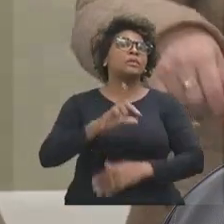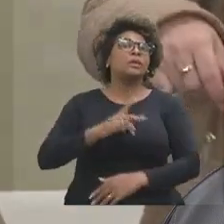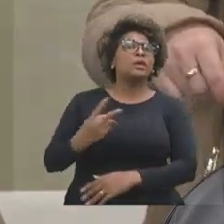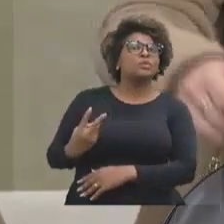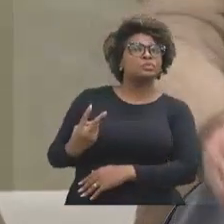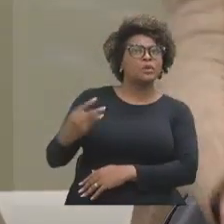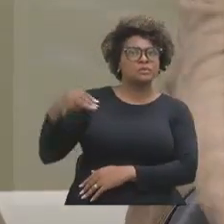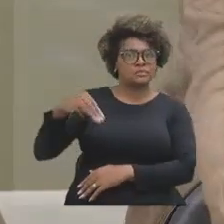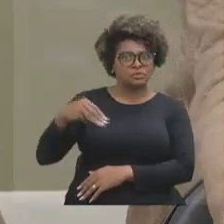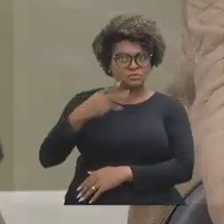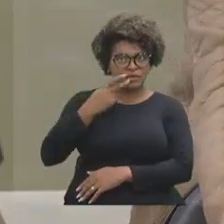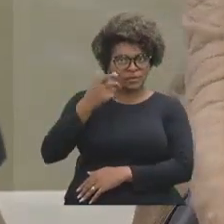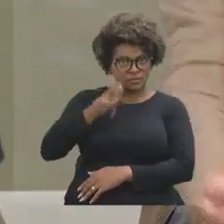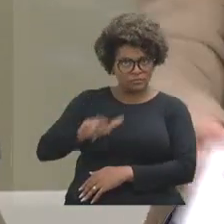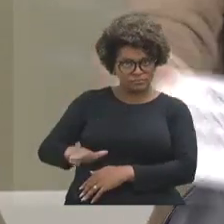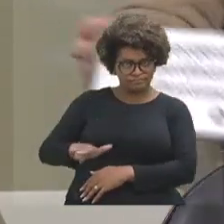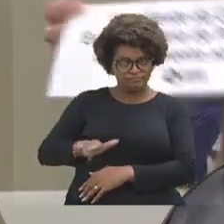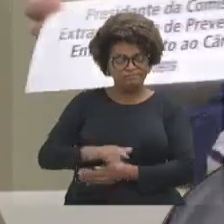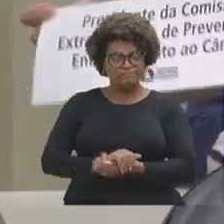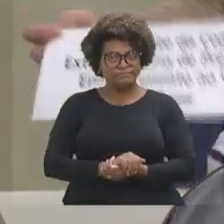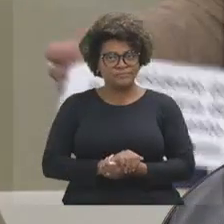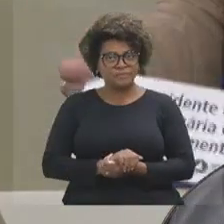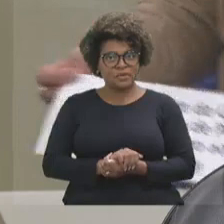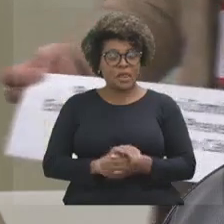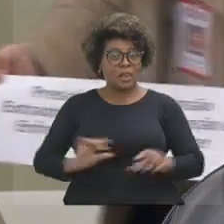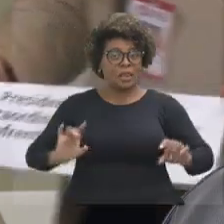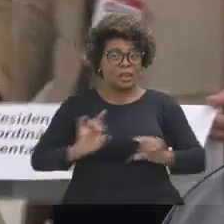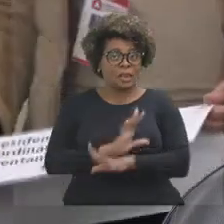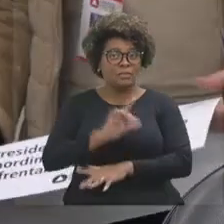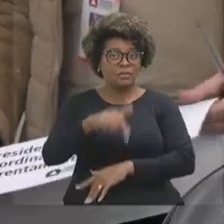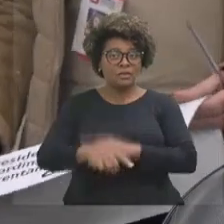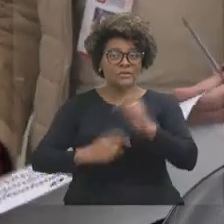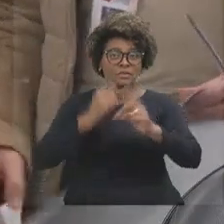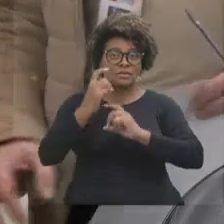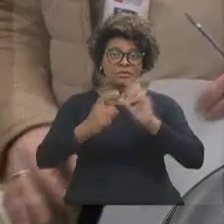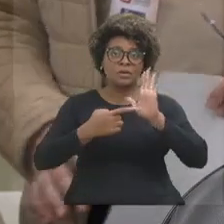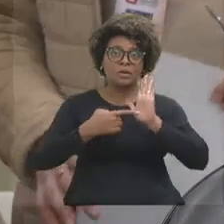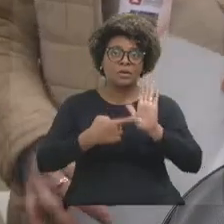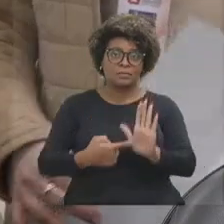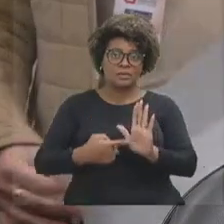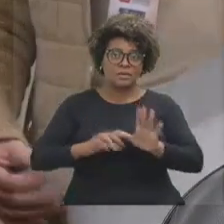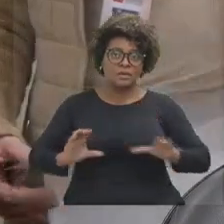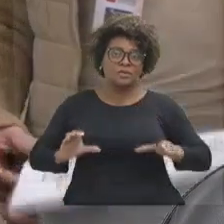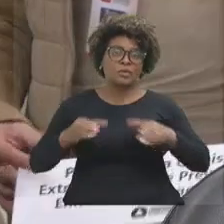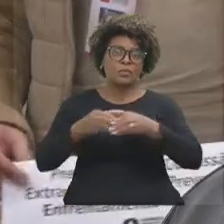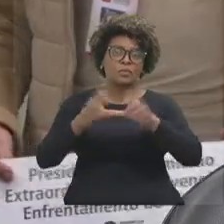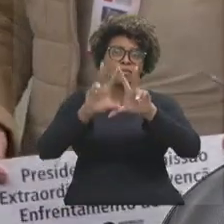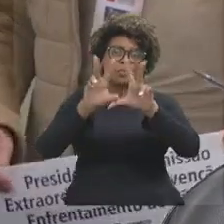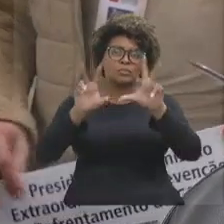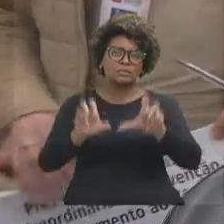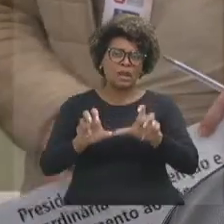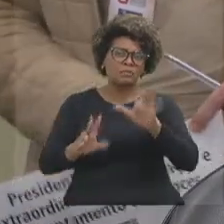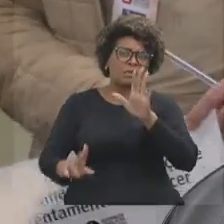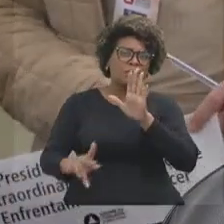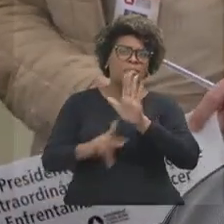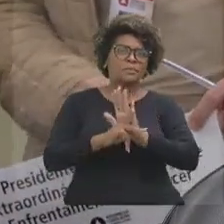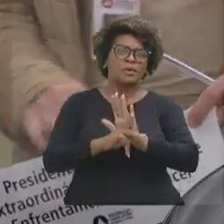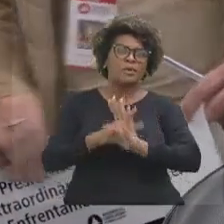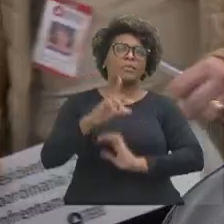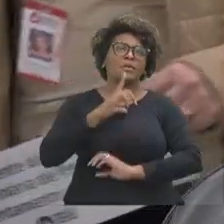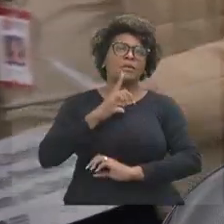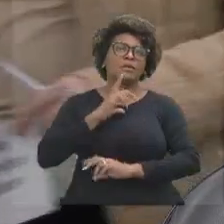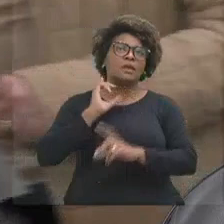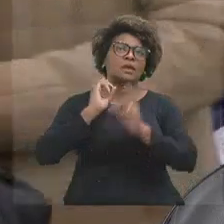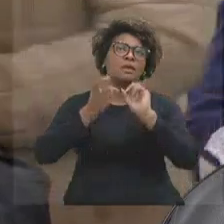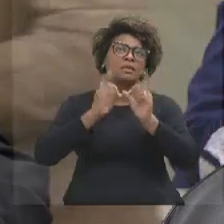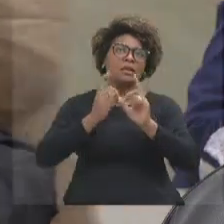para suas considerações os requerimentos decorrentes dessa reunião deverão ser apresentadas como são temática competente e serão apreciadas nas reuniões